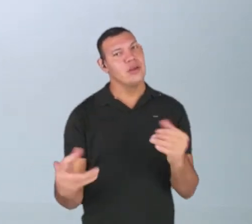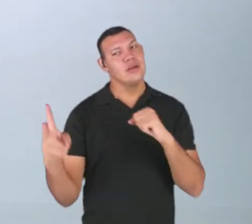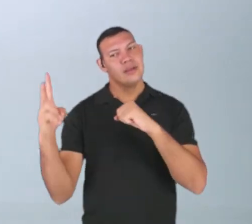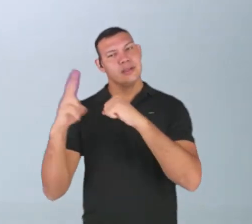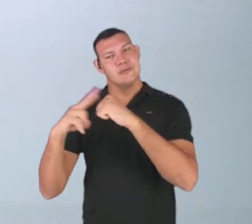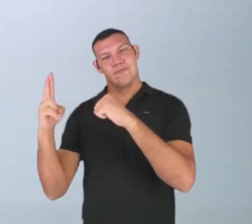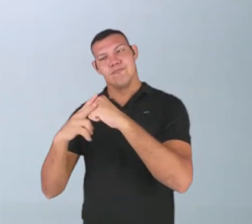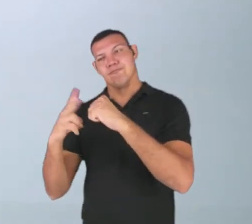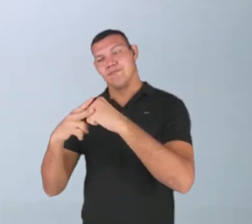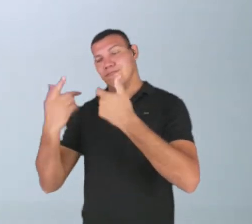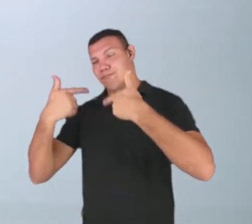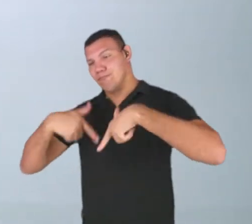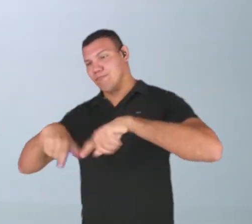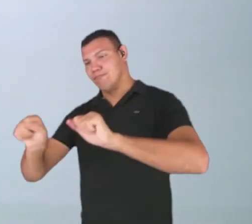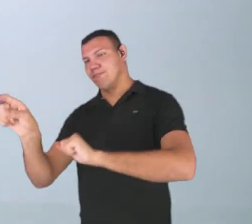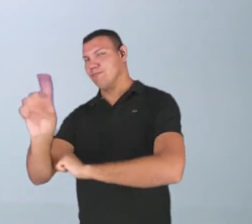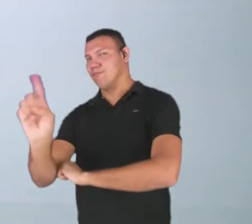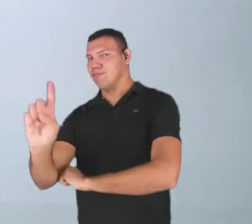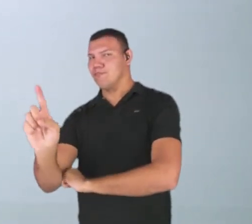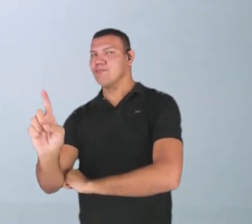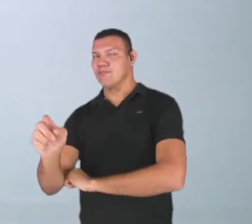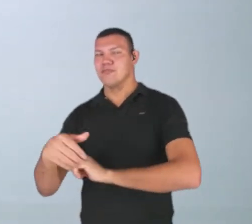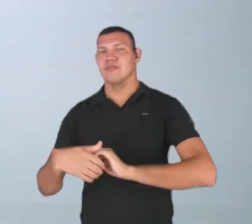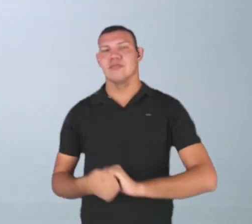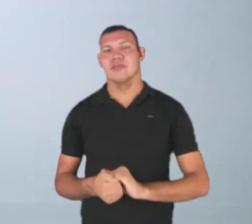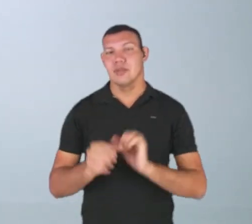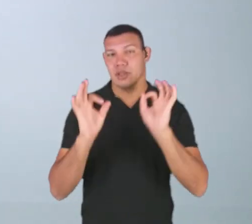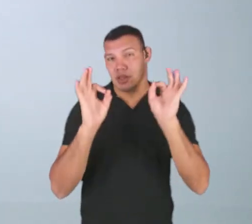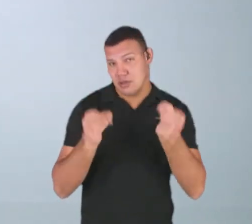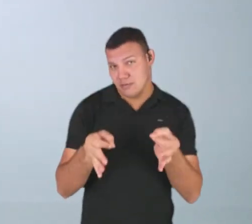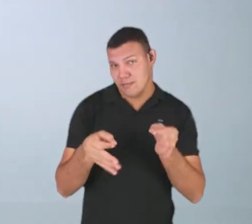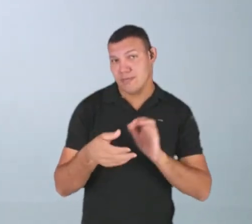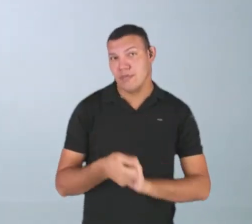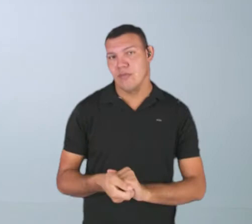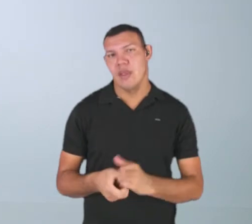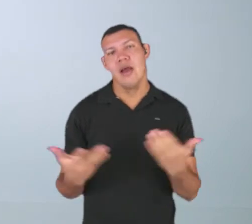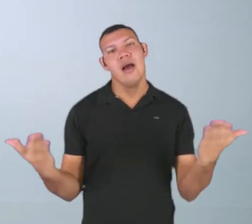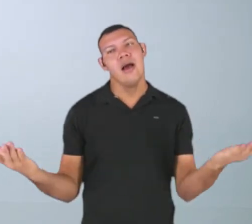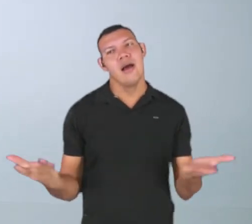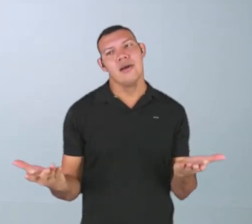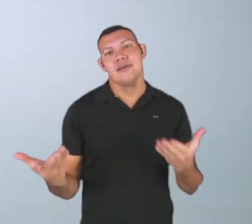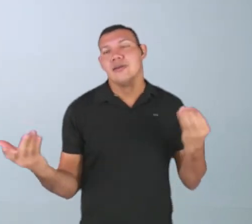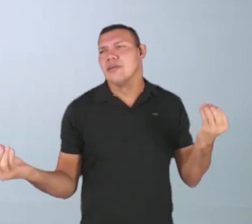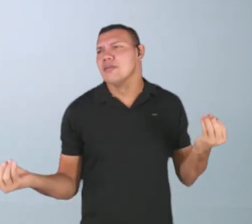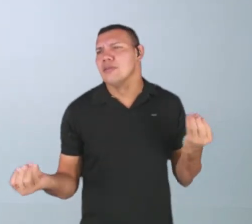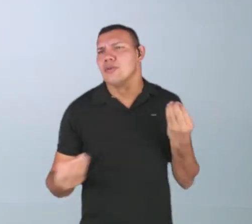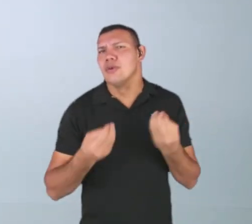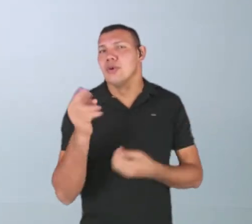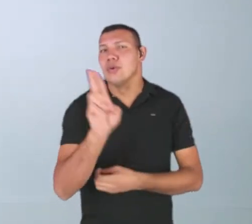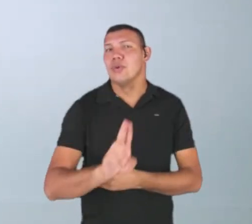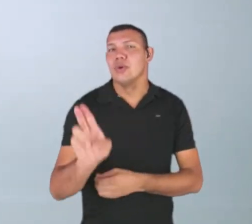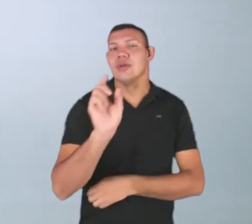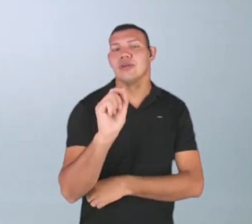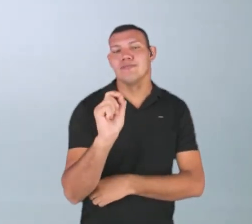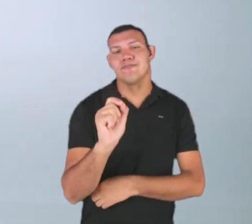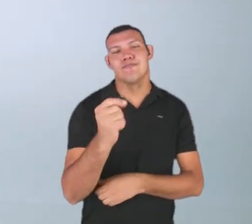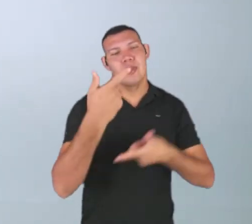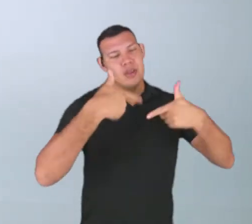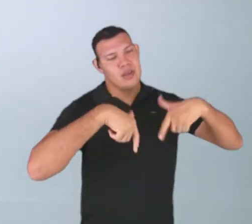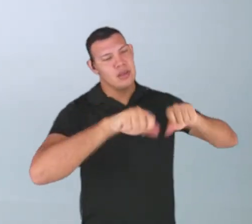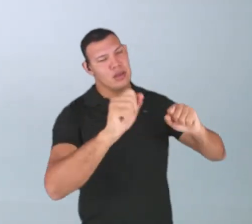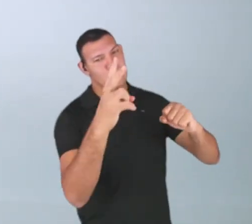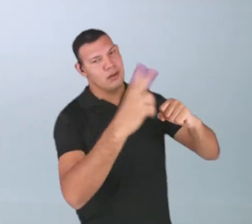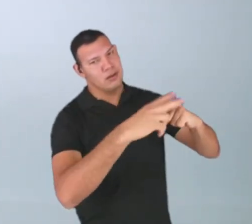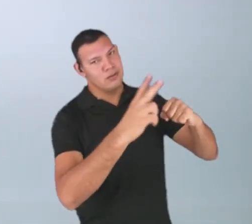verbal não funcionou. Certinho? Aí eu vou ter que recorrer a quê? A linguagem verbal.